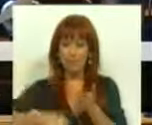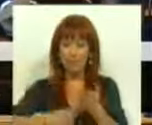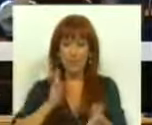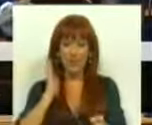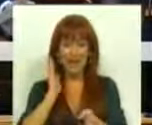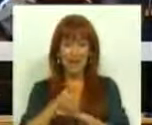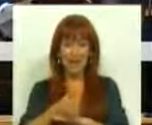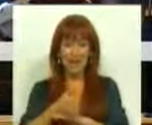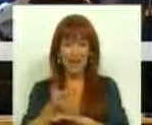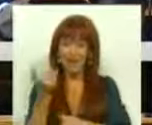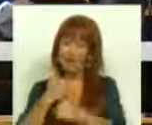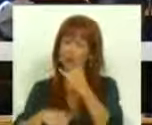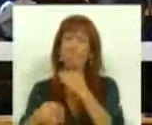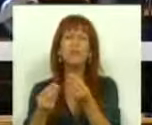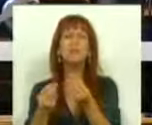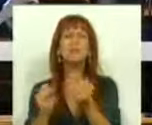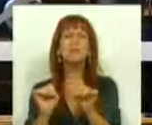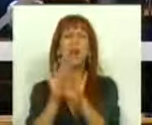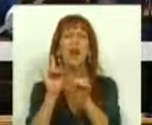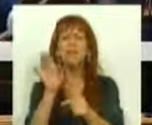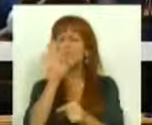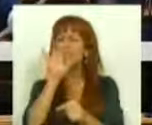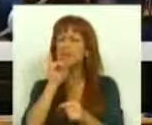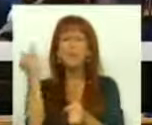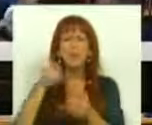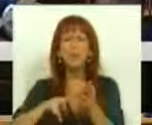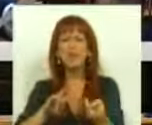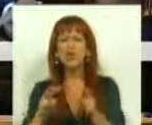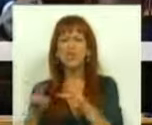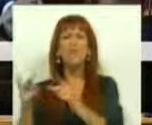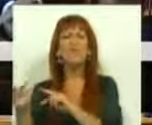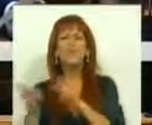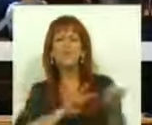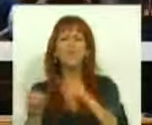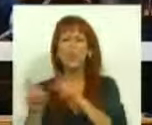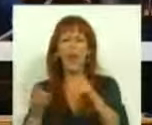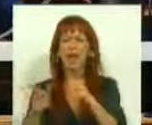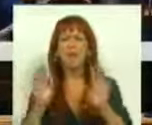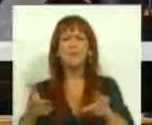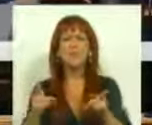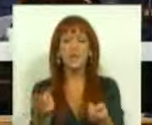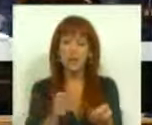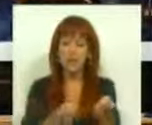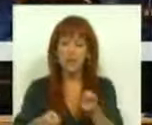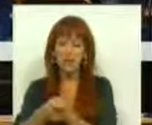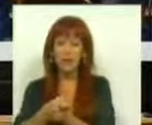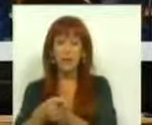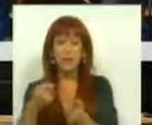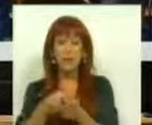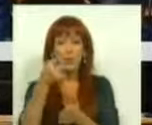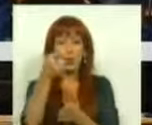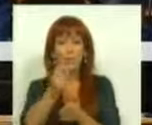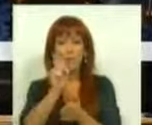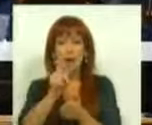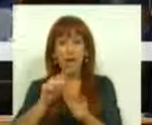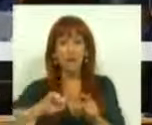tributação direta, trocado por miúdos, se os impostos variarem, tem que haver um ajustamento dos